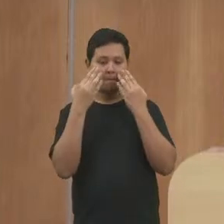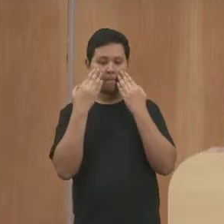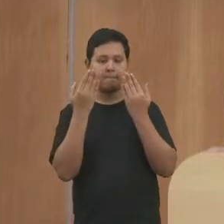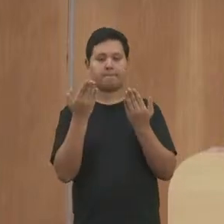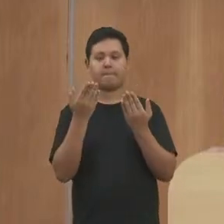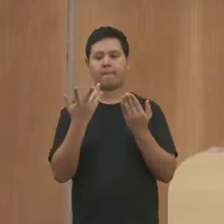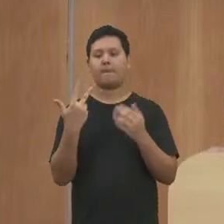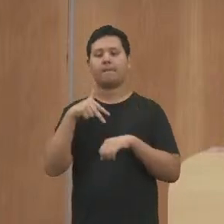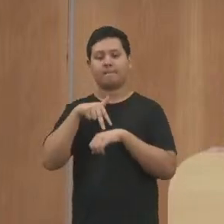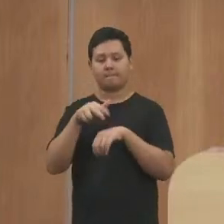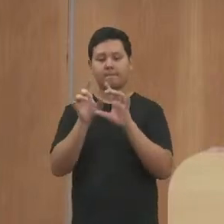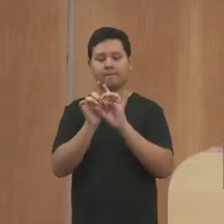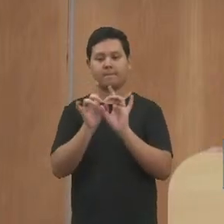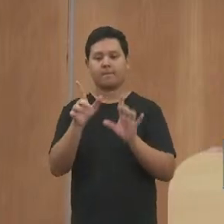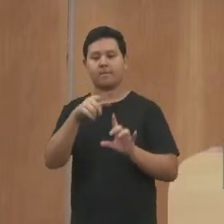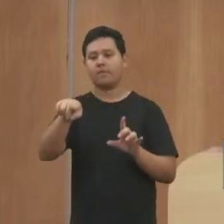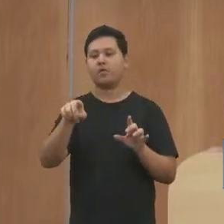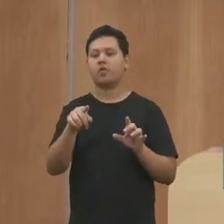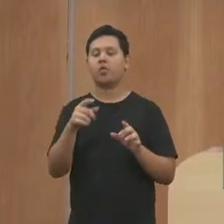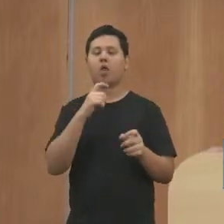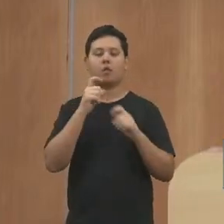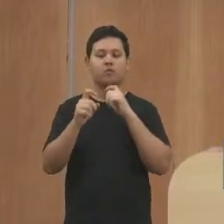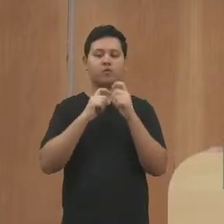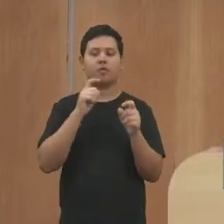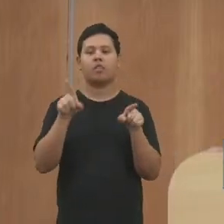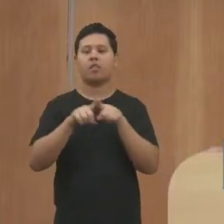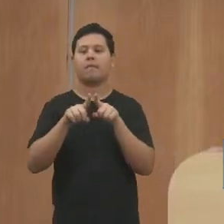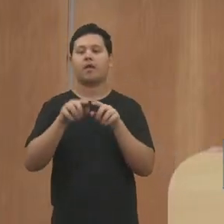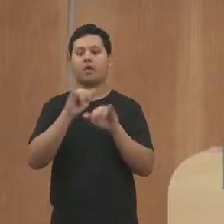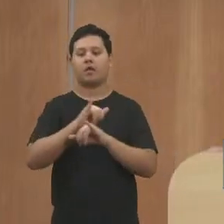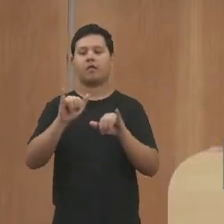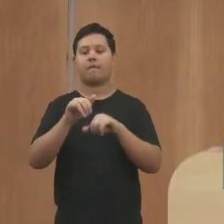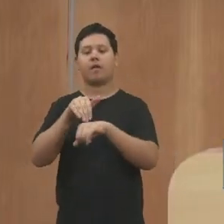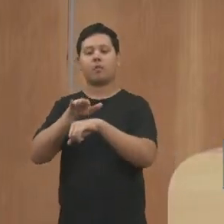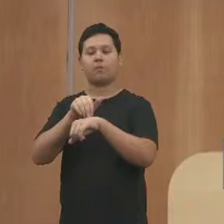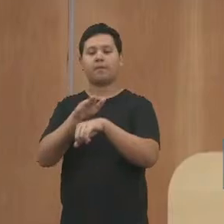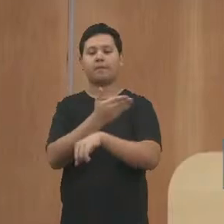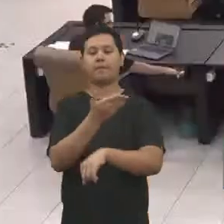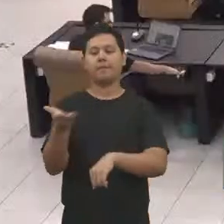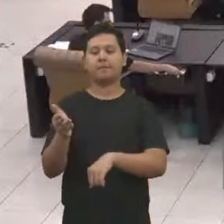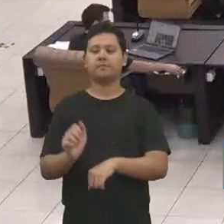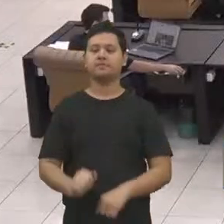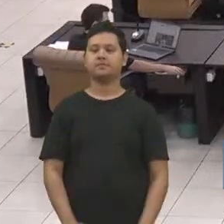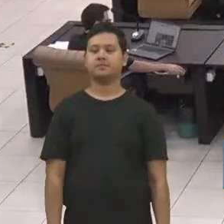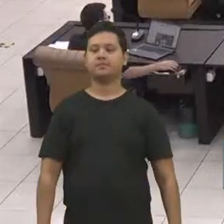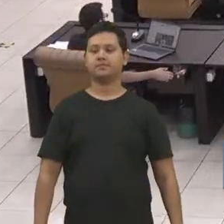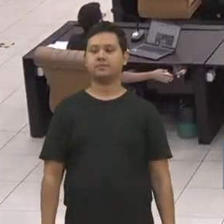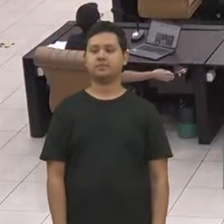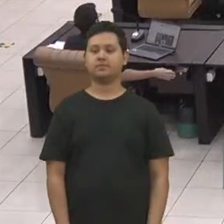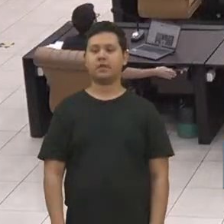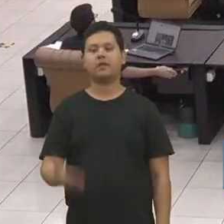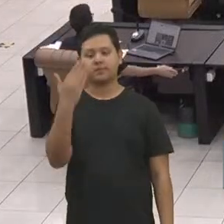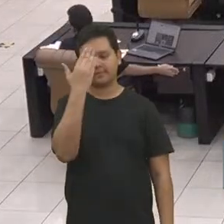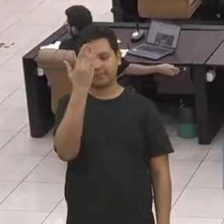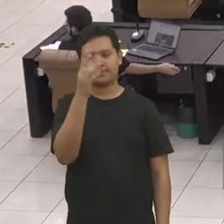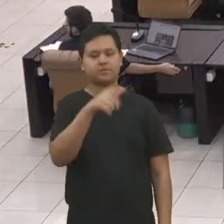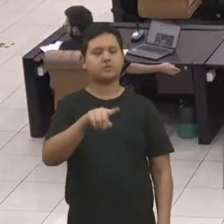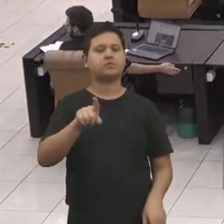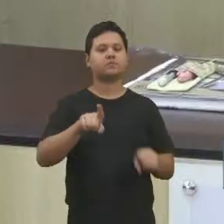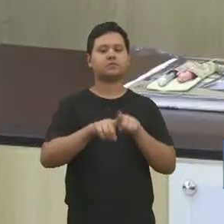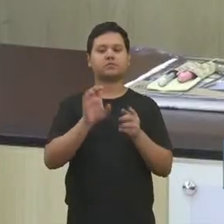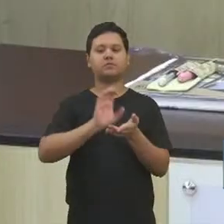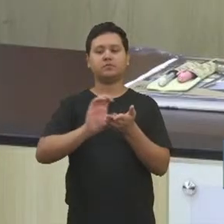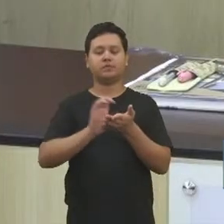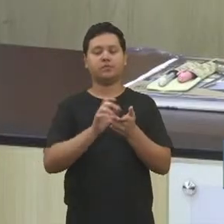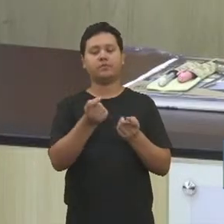e me coloco aí à disposição para dúvidas, comentários e sugestões. Quero agradecer ao secretário